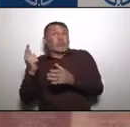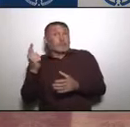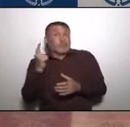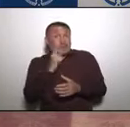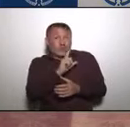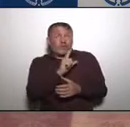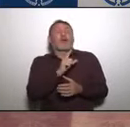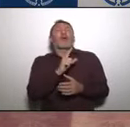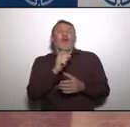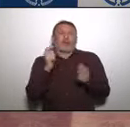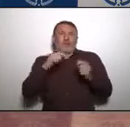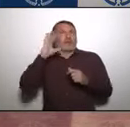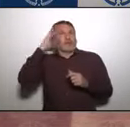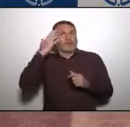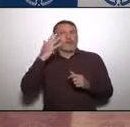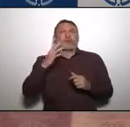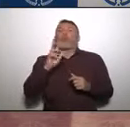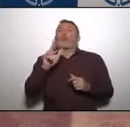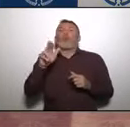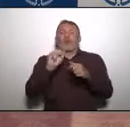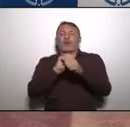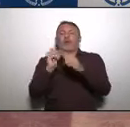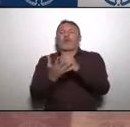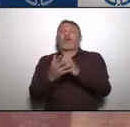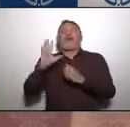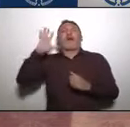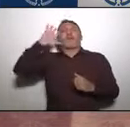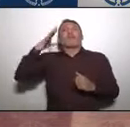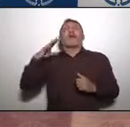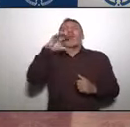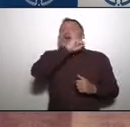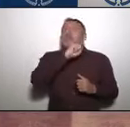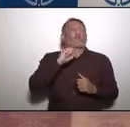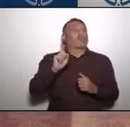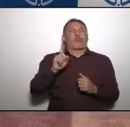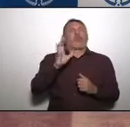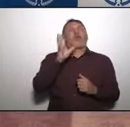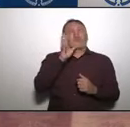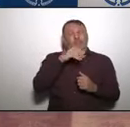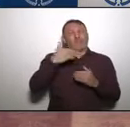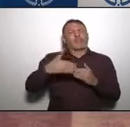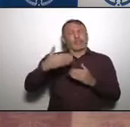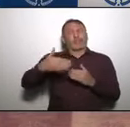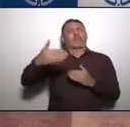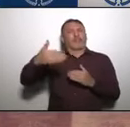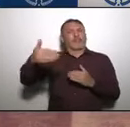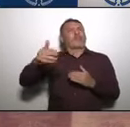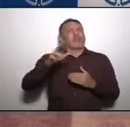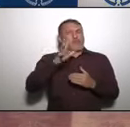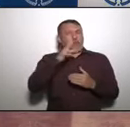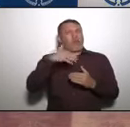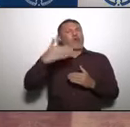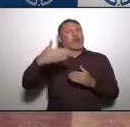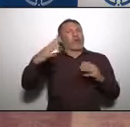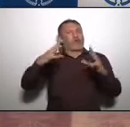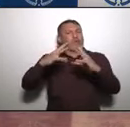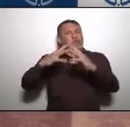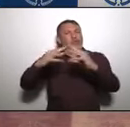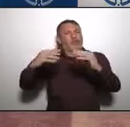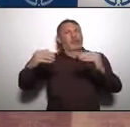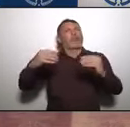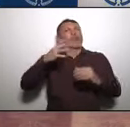médio e longo prazo, não é de curto prazo, como a gente vai conviver, né? Fazendo um